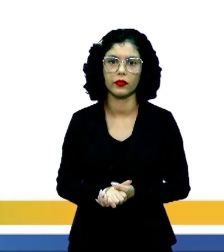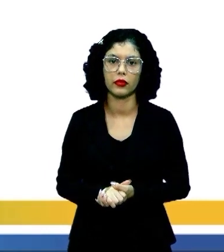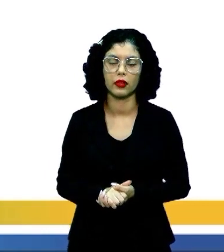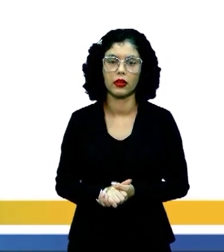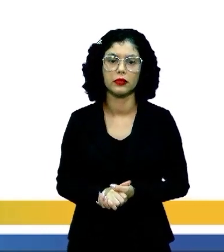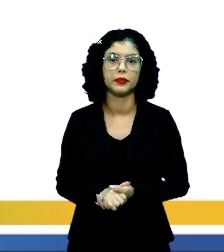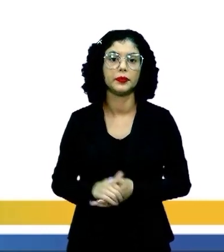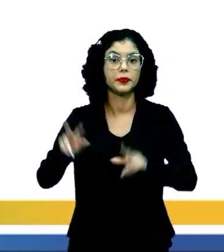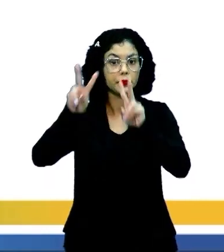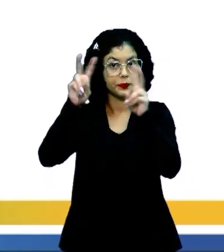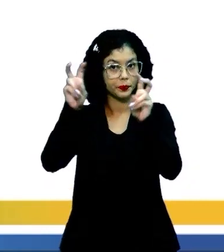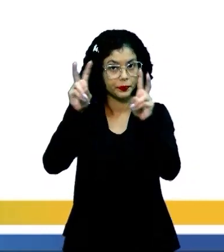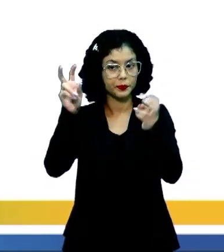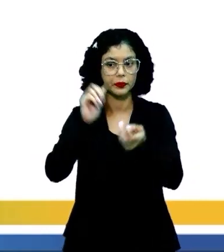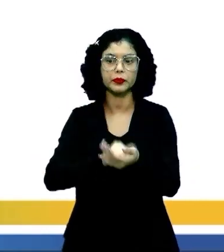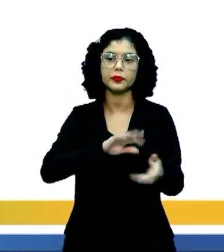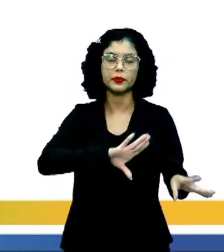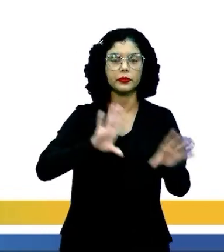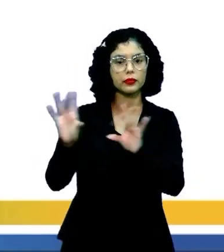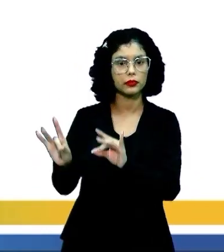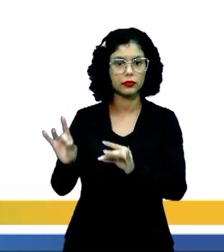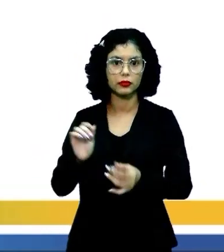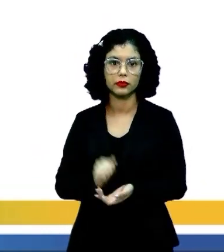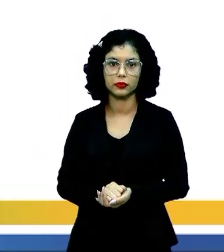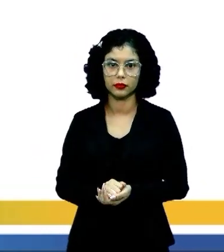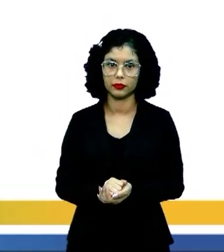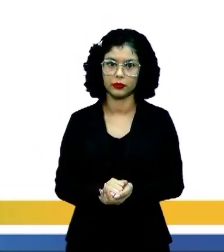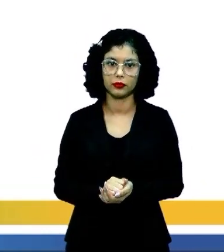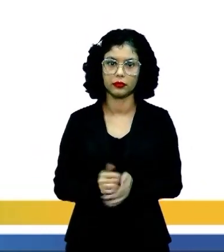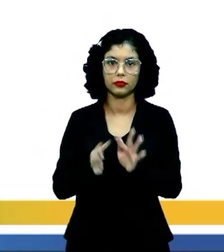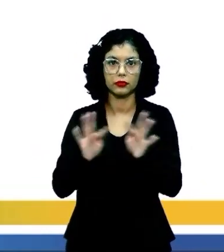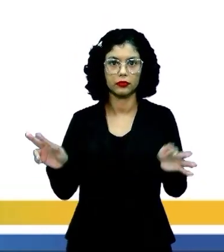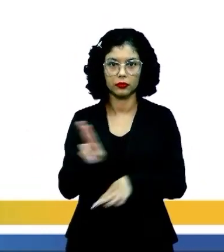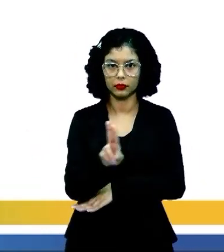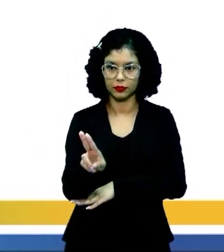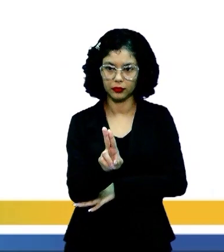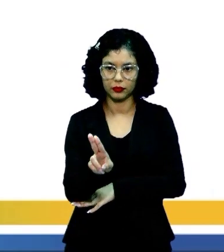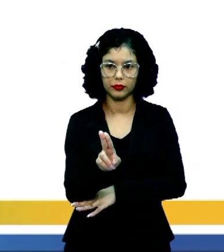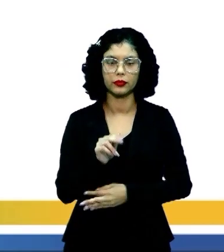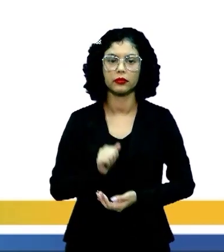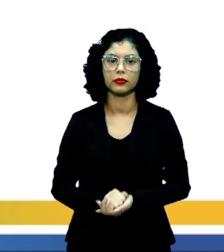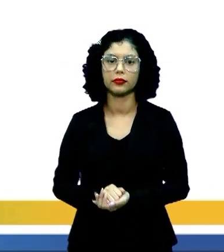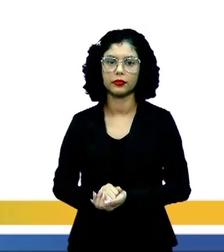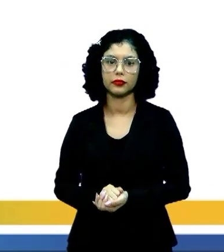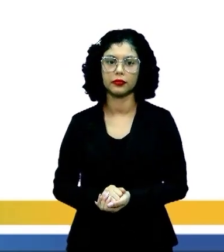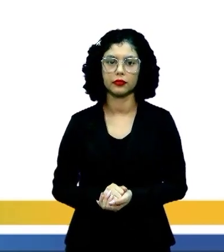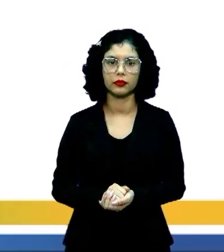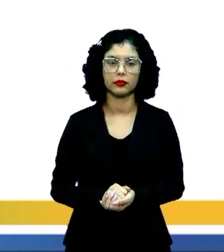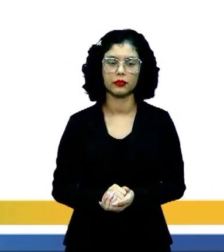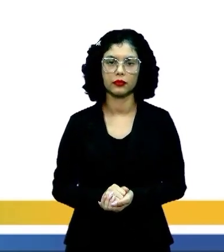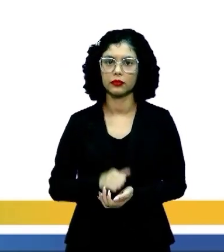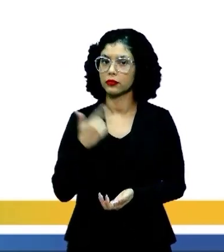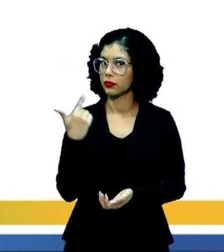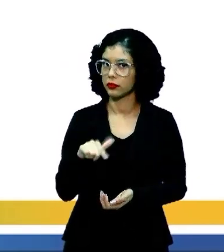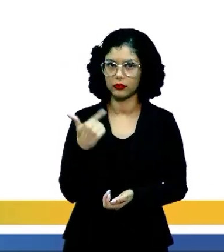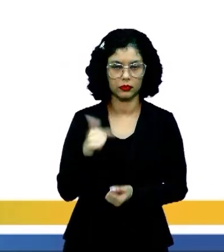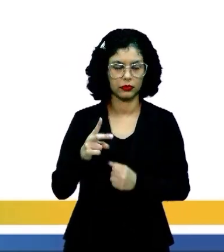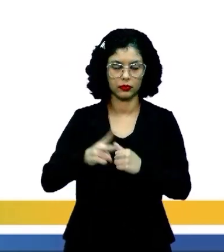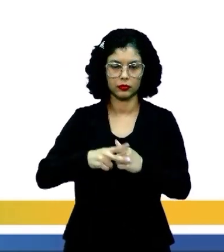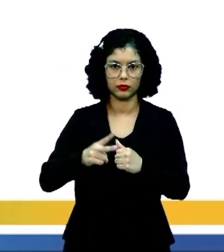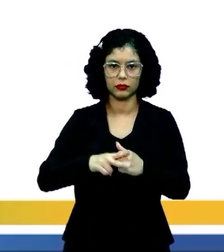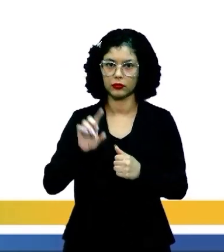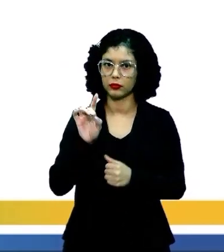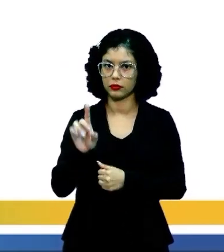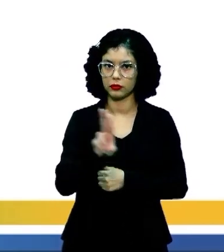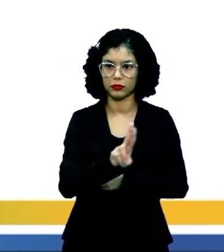Olha, esse tema, ele traz uma frase nominal, como eu já falei, não tem verbo, né?